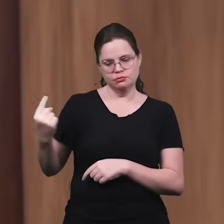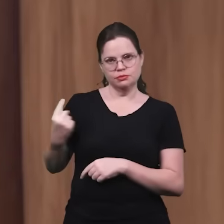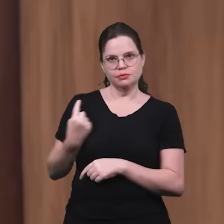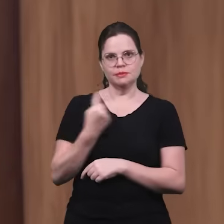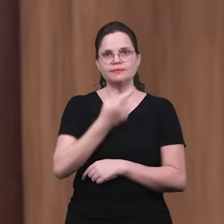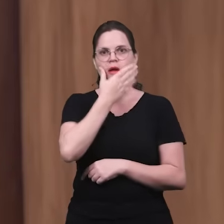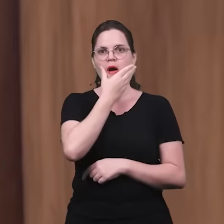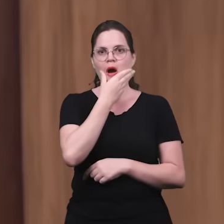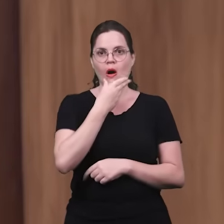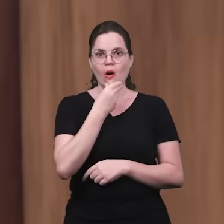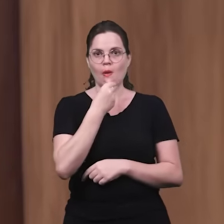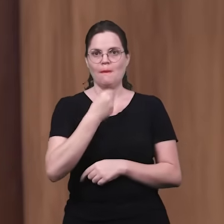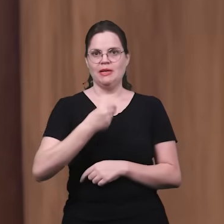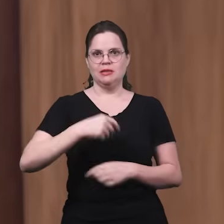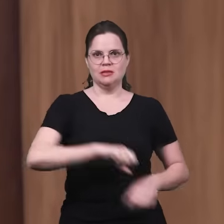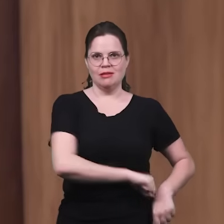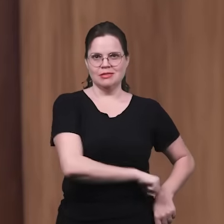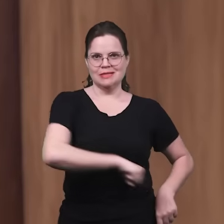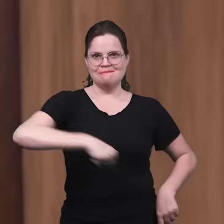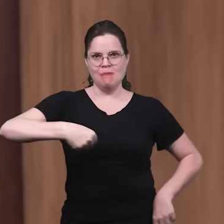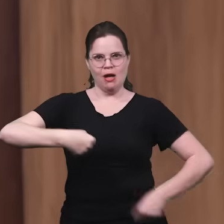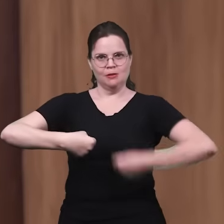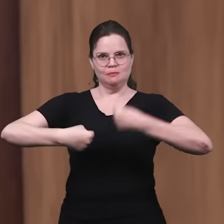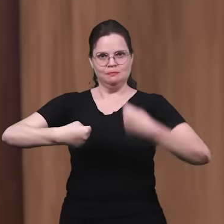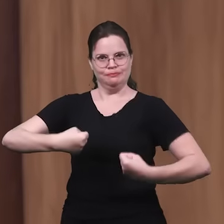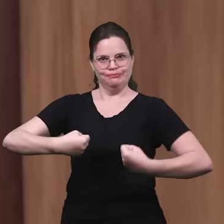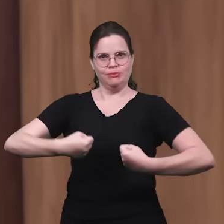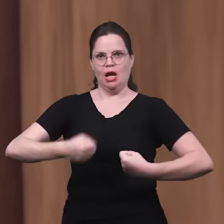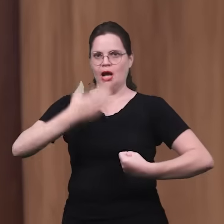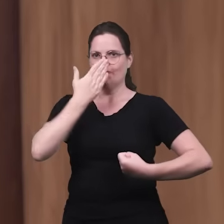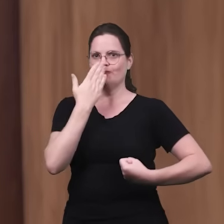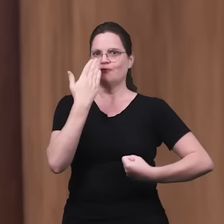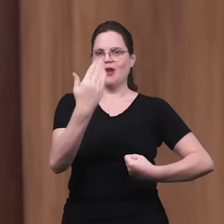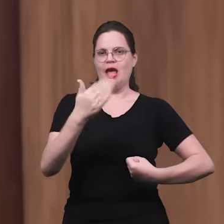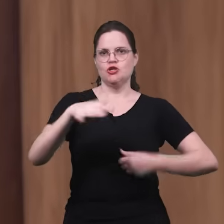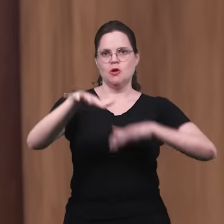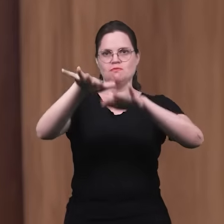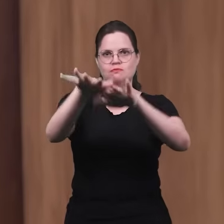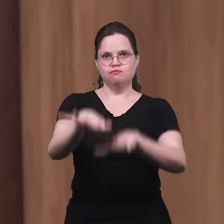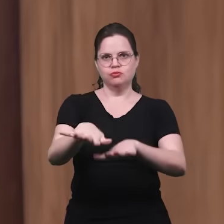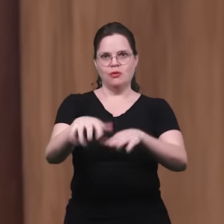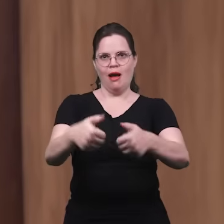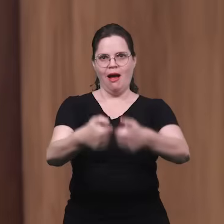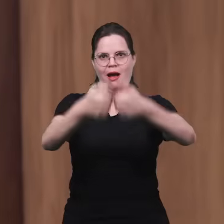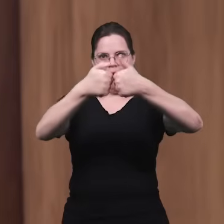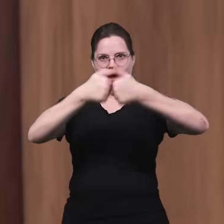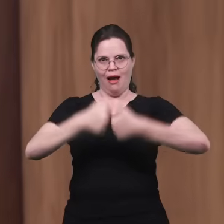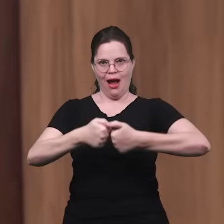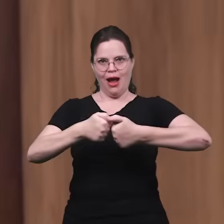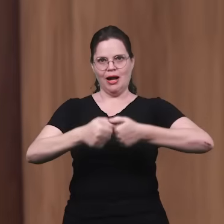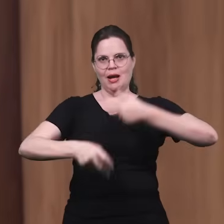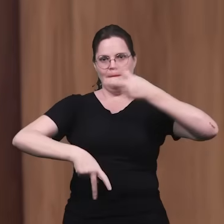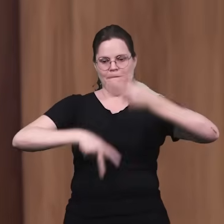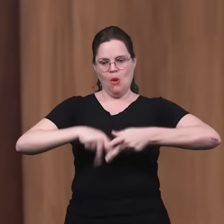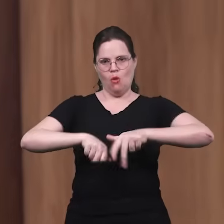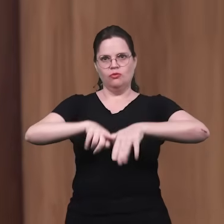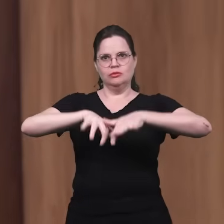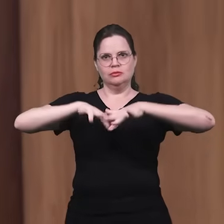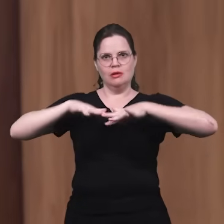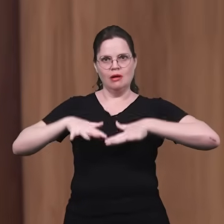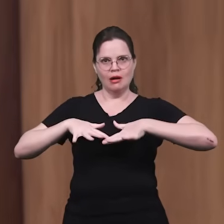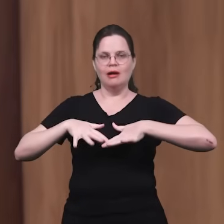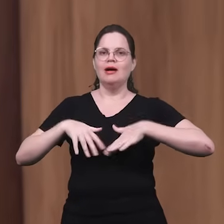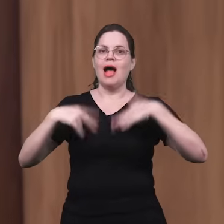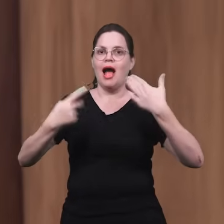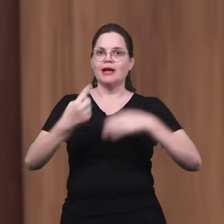com buzinas, a arca, e assim foram 6 dias, e no 7º dia, nas 7 voltas,